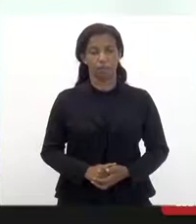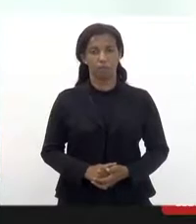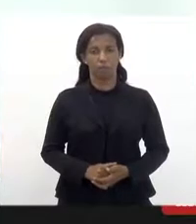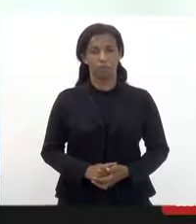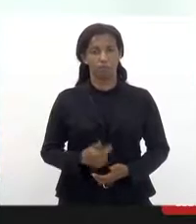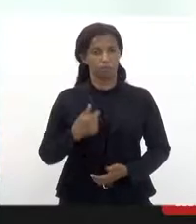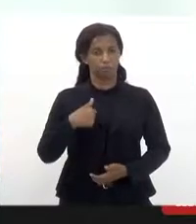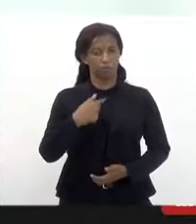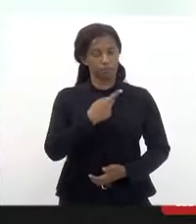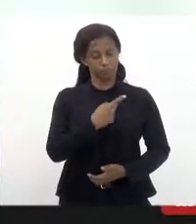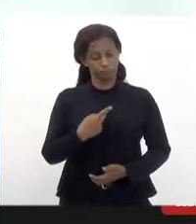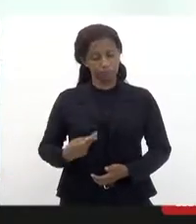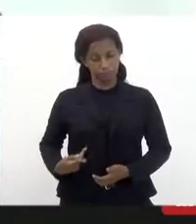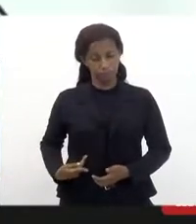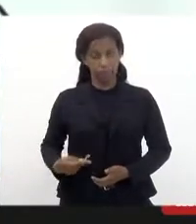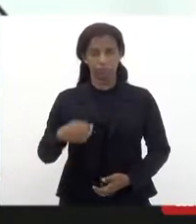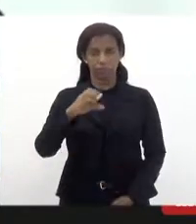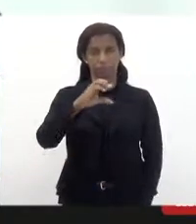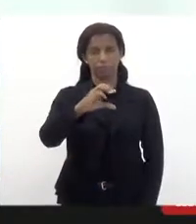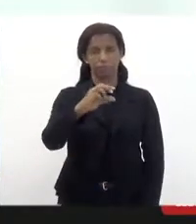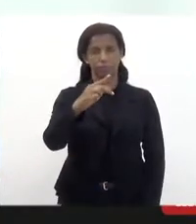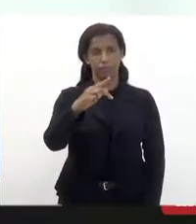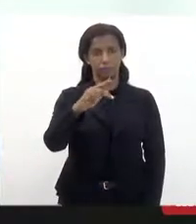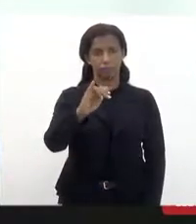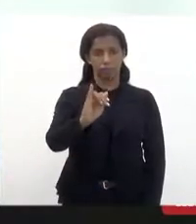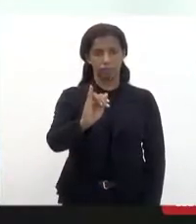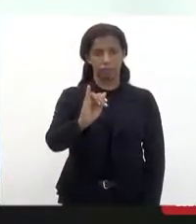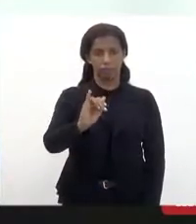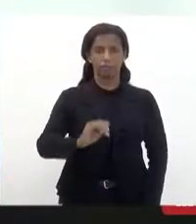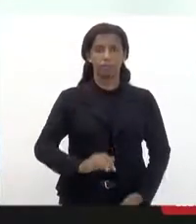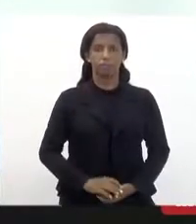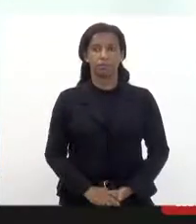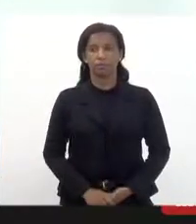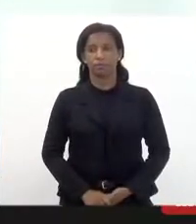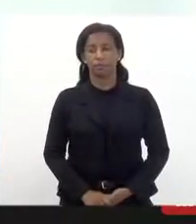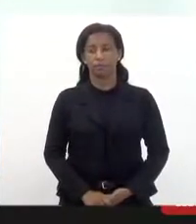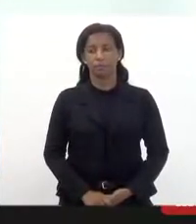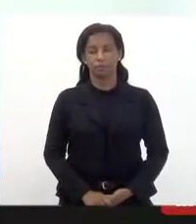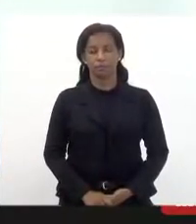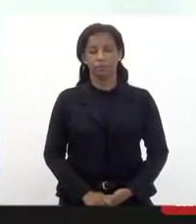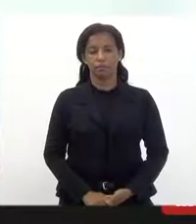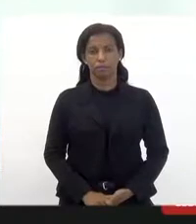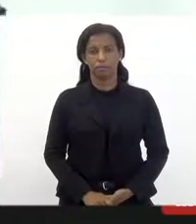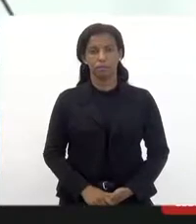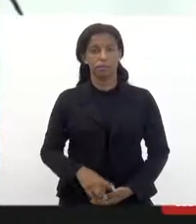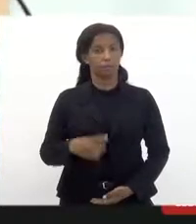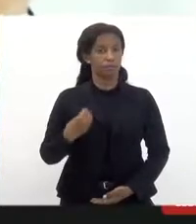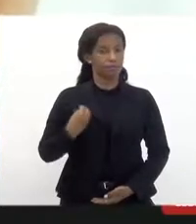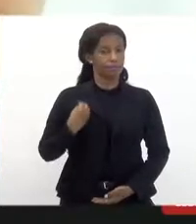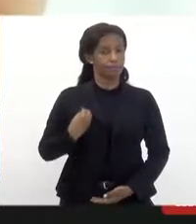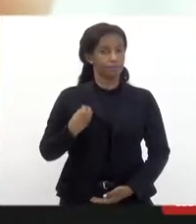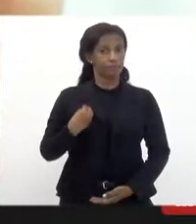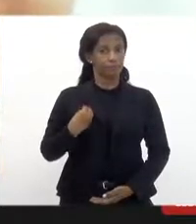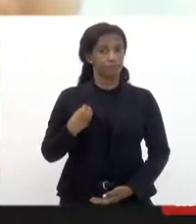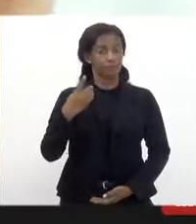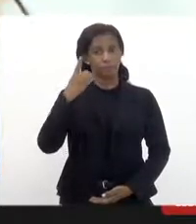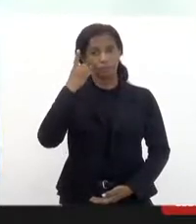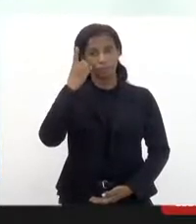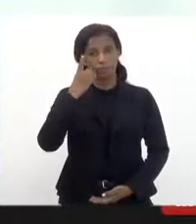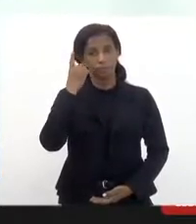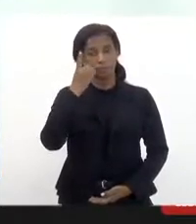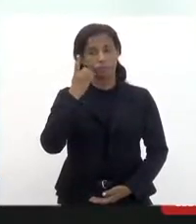qualidade de presidente da CPI e contando com a presença dos